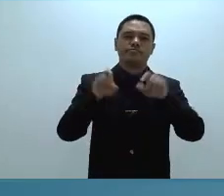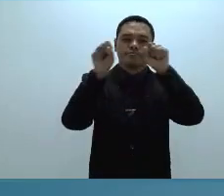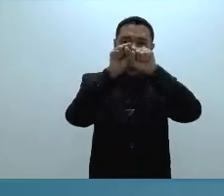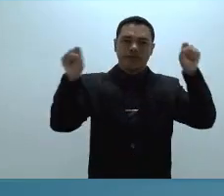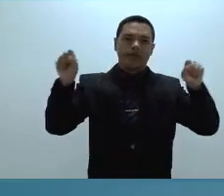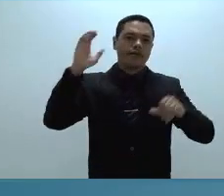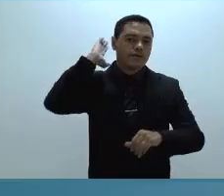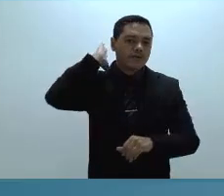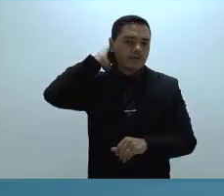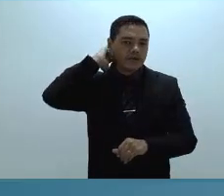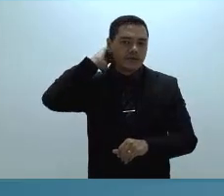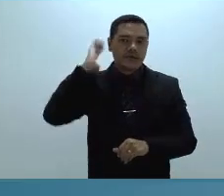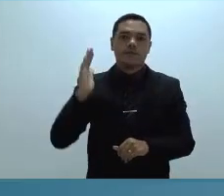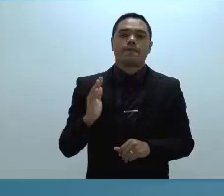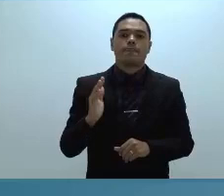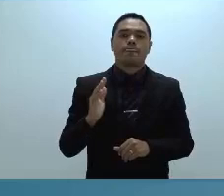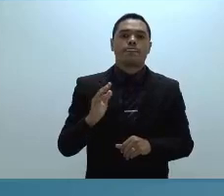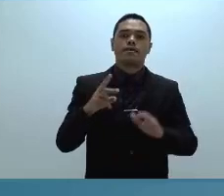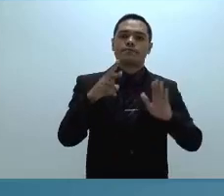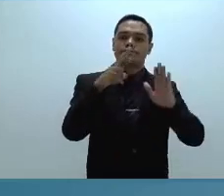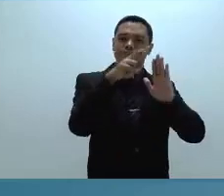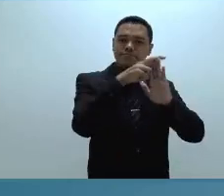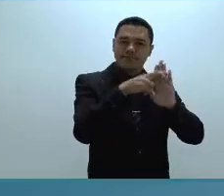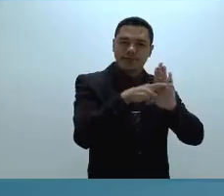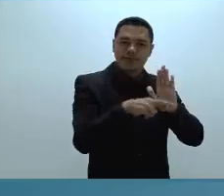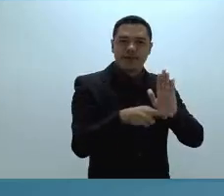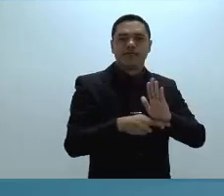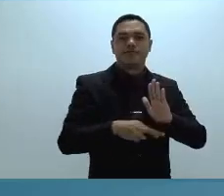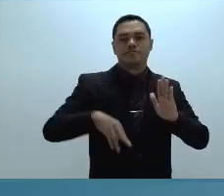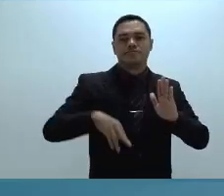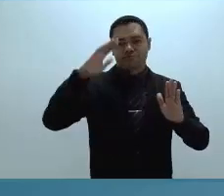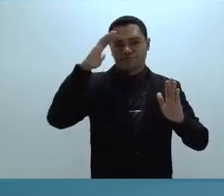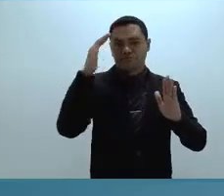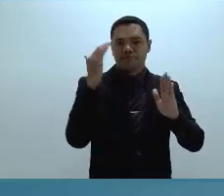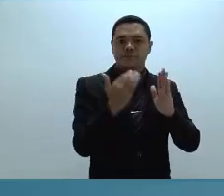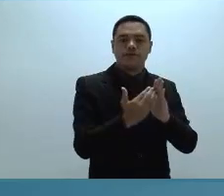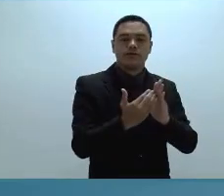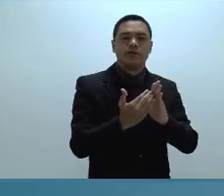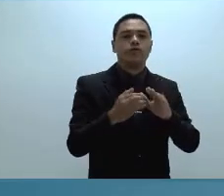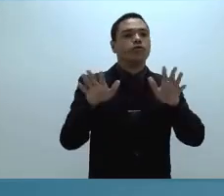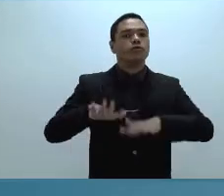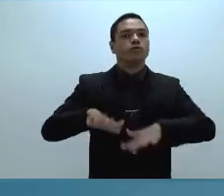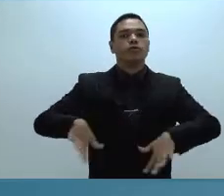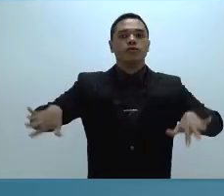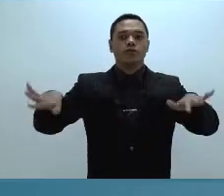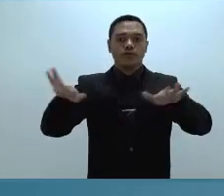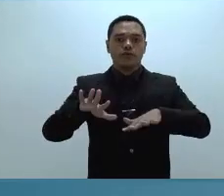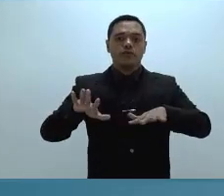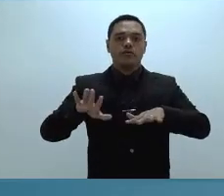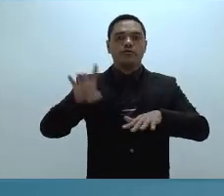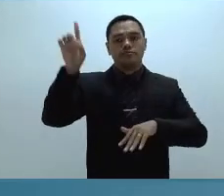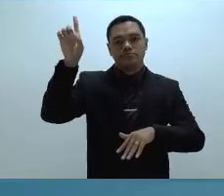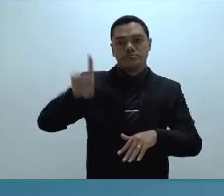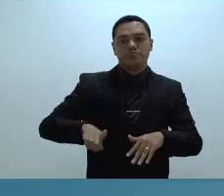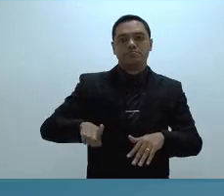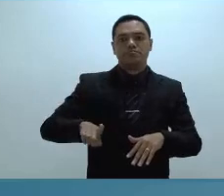de definição de competência dos órgãos que compõem a seção de direito público e da seção de direito